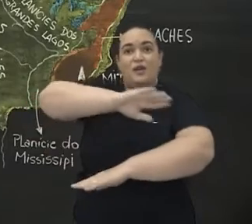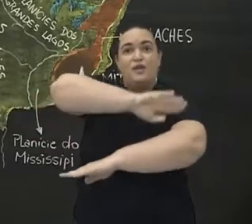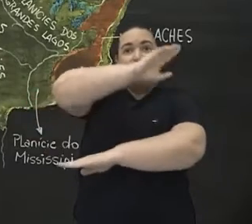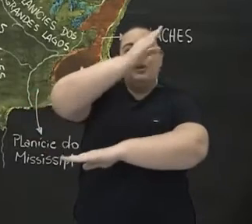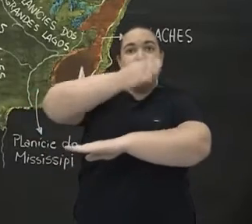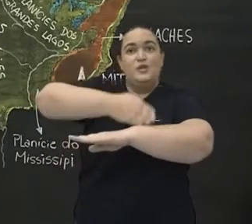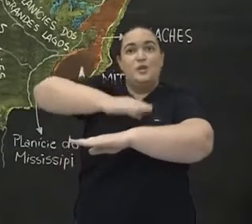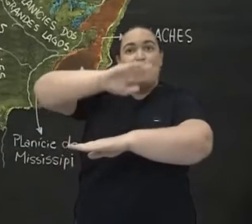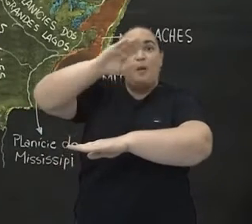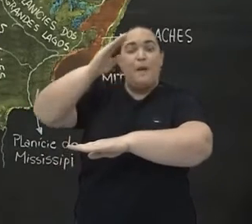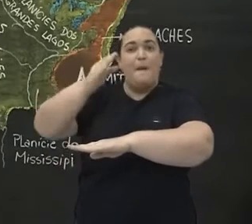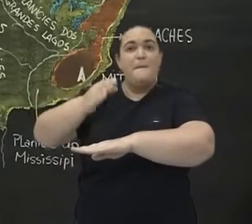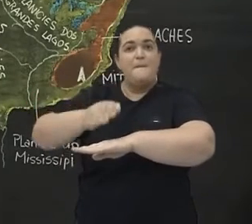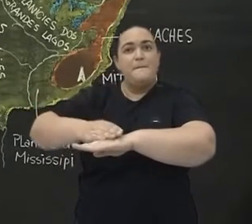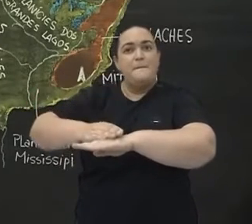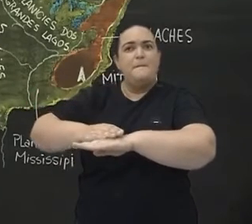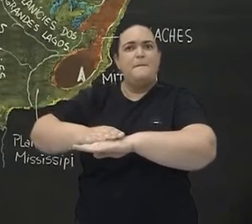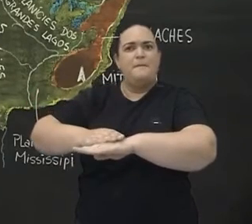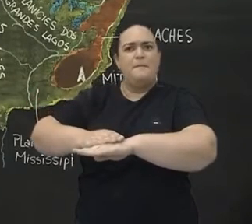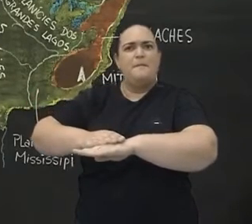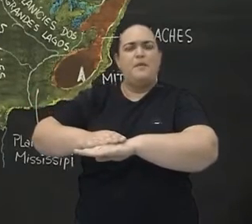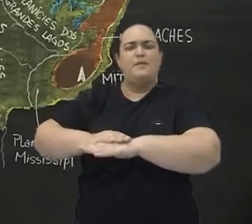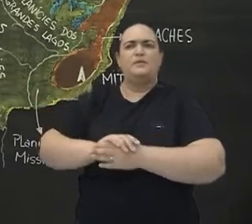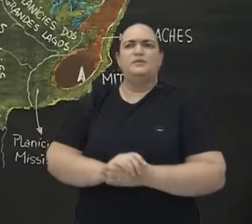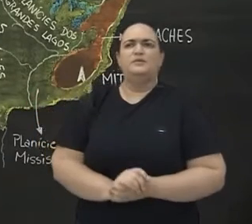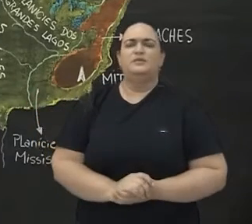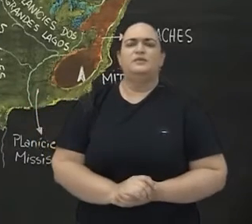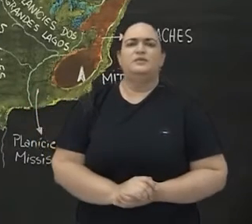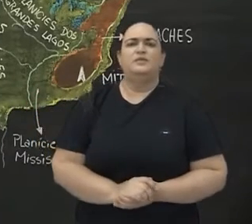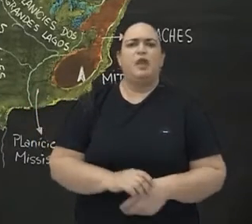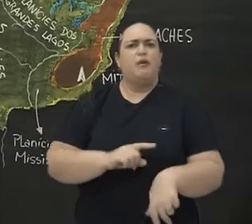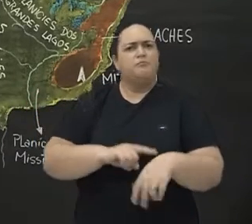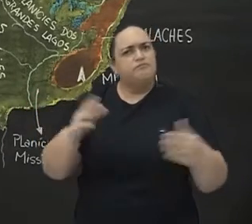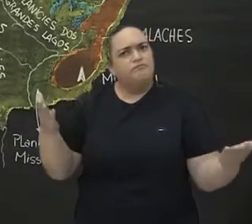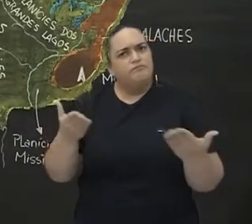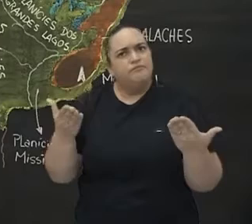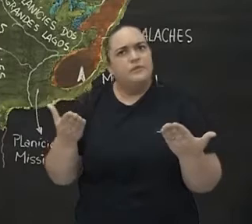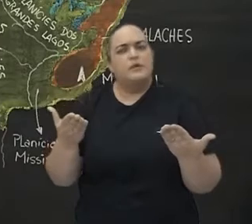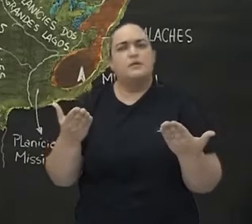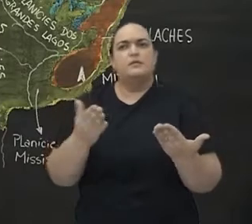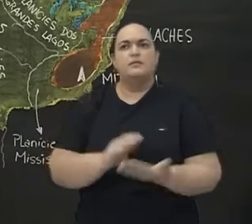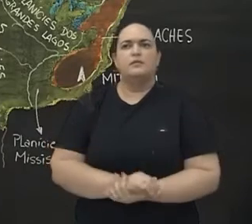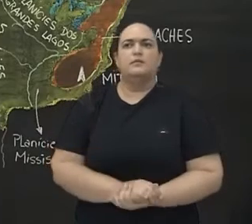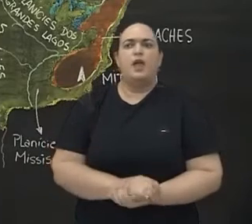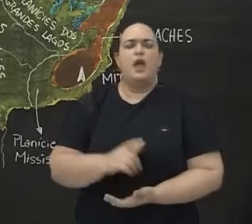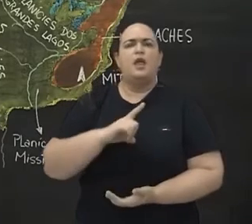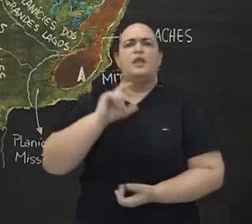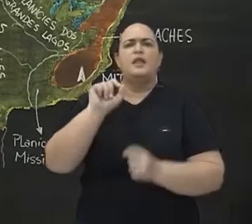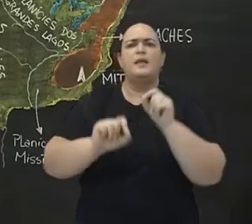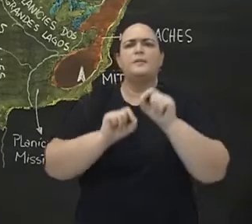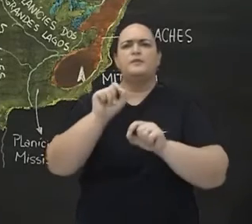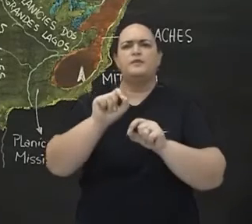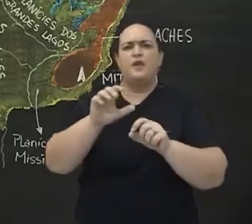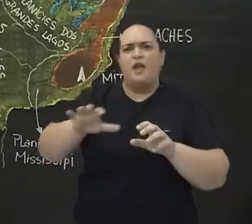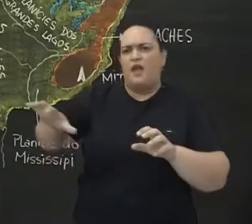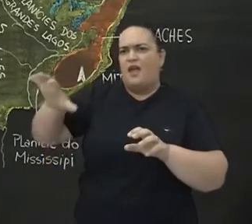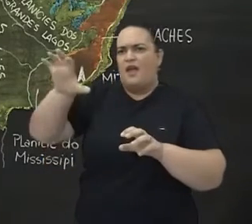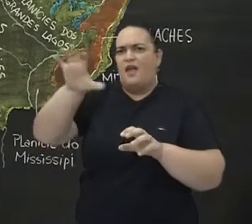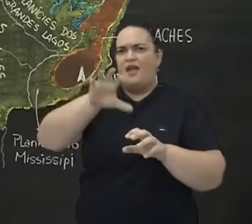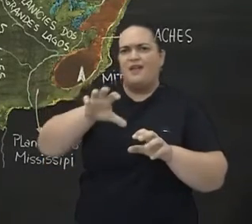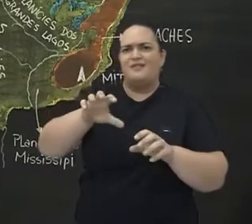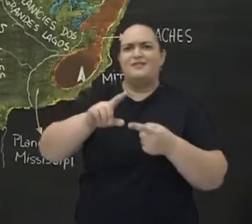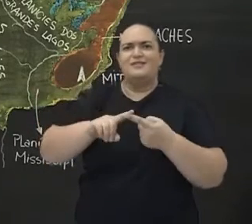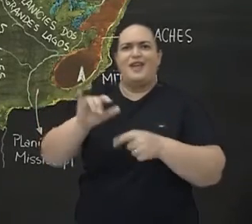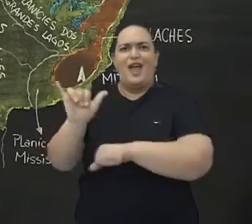o dobramento moderno de toda essa situação aí, onde vamos estar ali algumas regiões como Nova